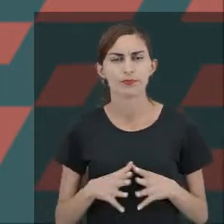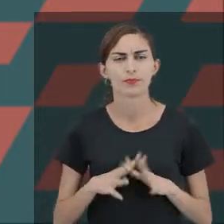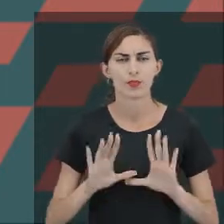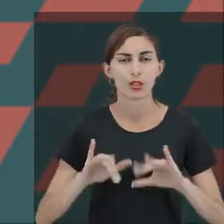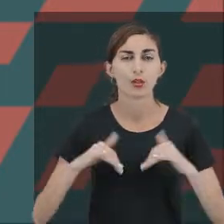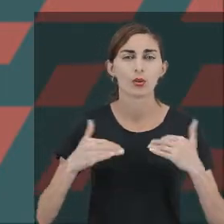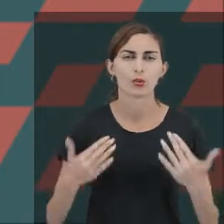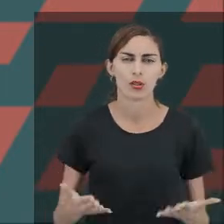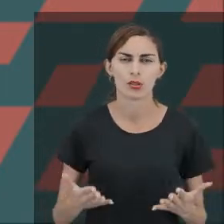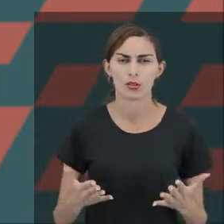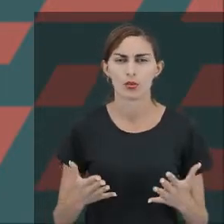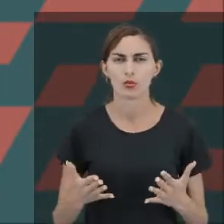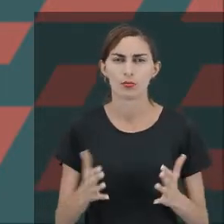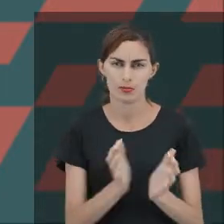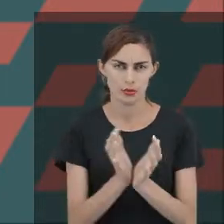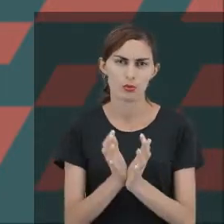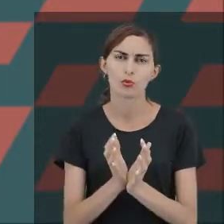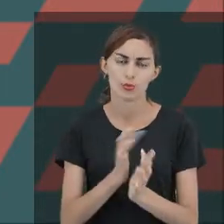de saúde,